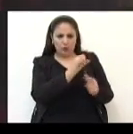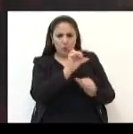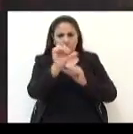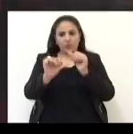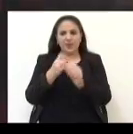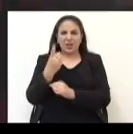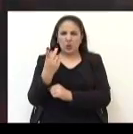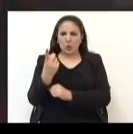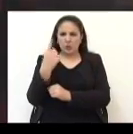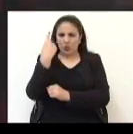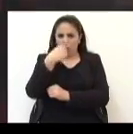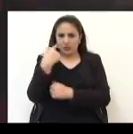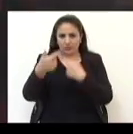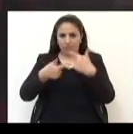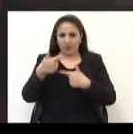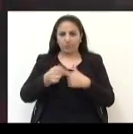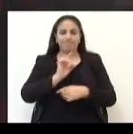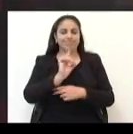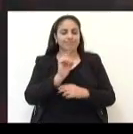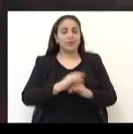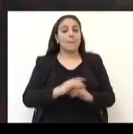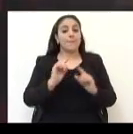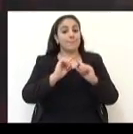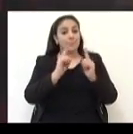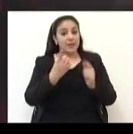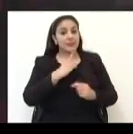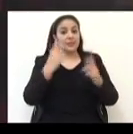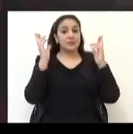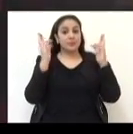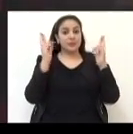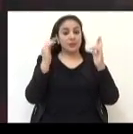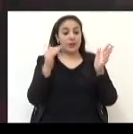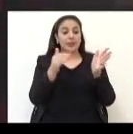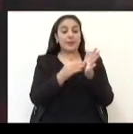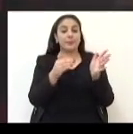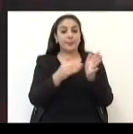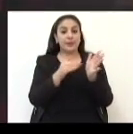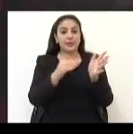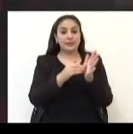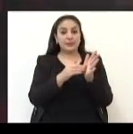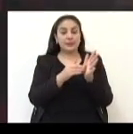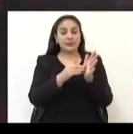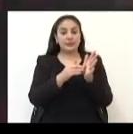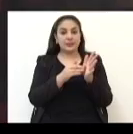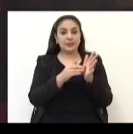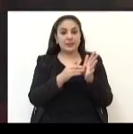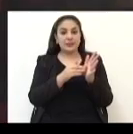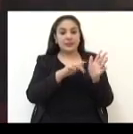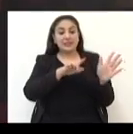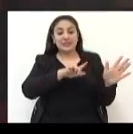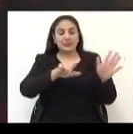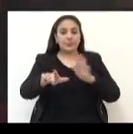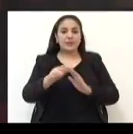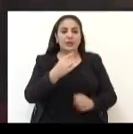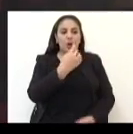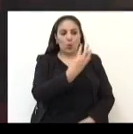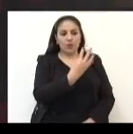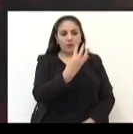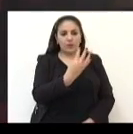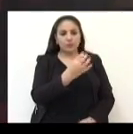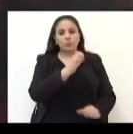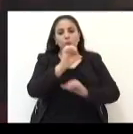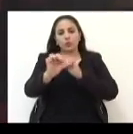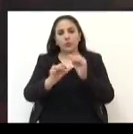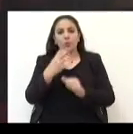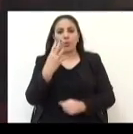12 horas diárias. No entanto, existe a expectativa de que o limite semanal passe de 44 para